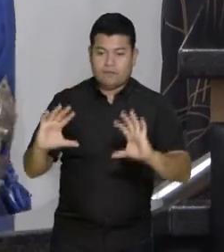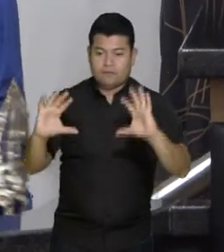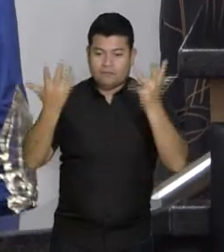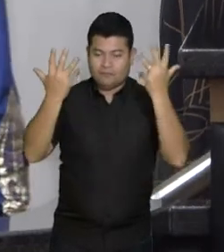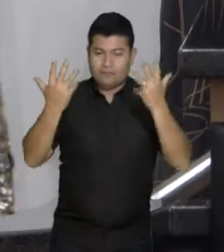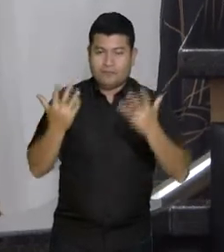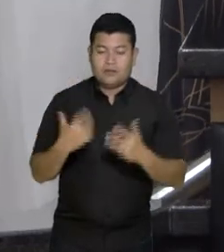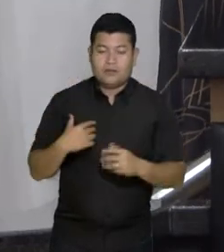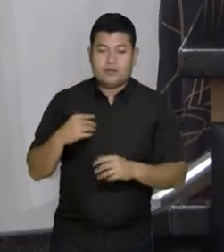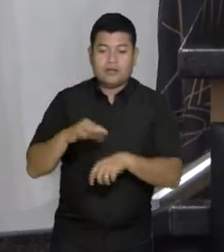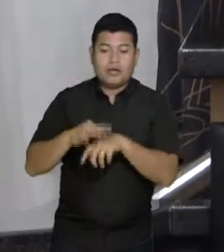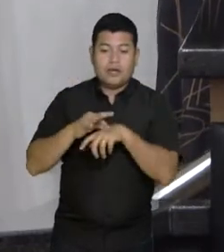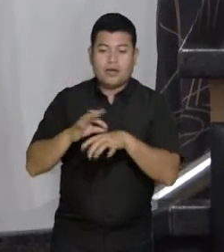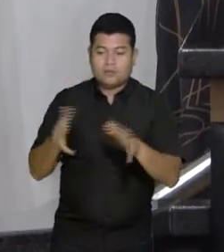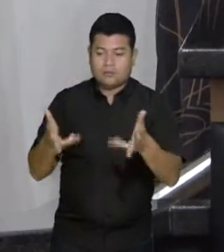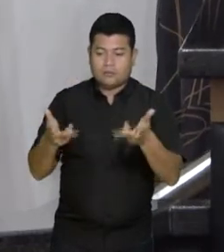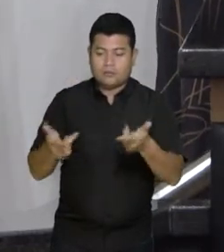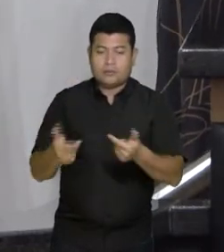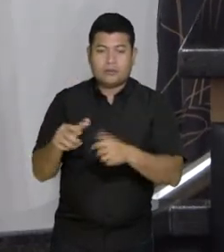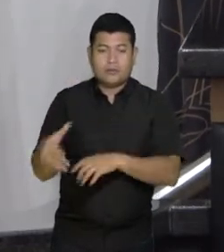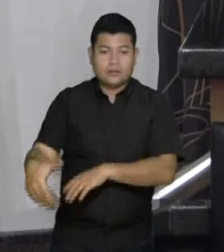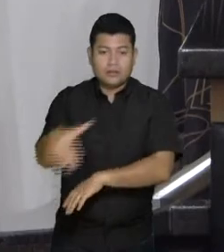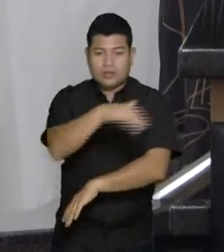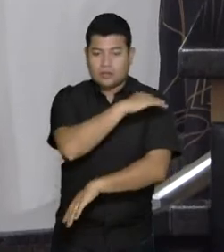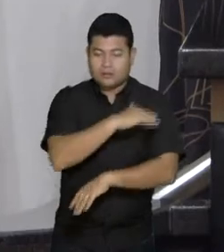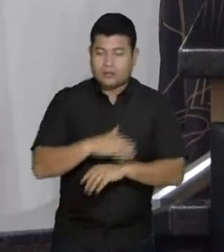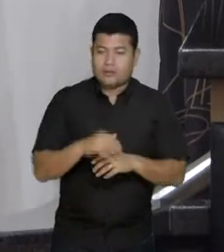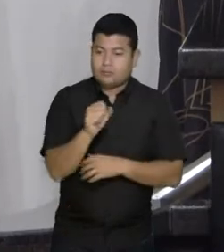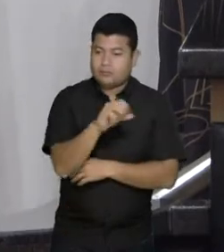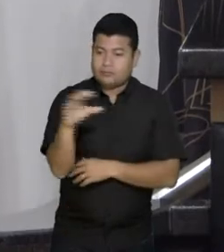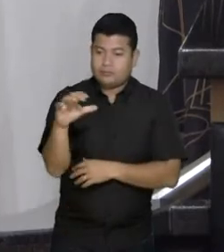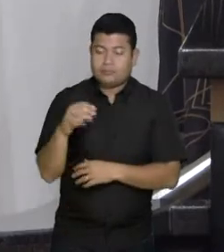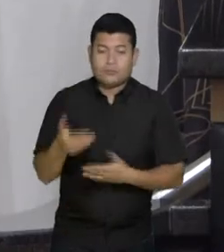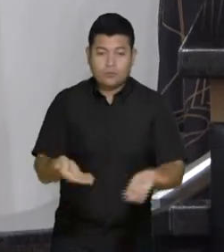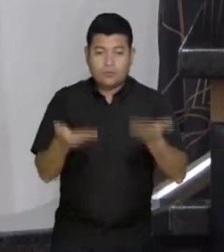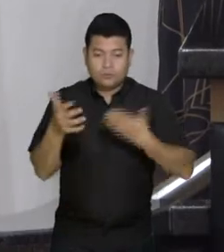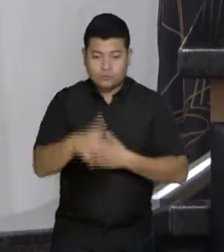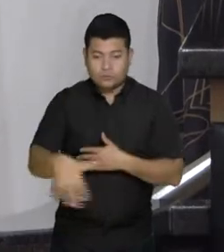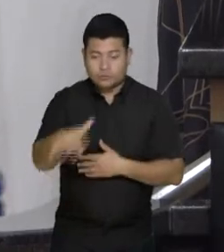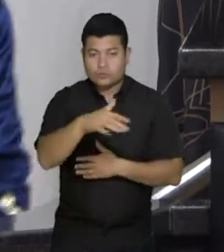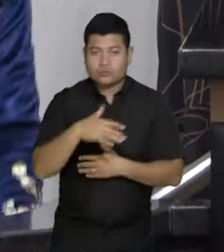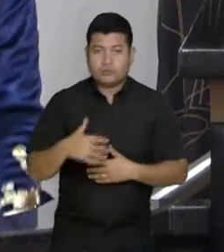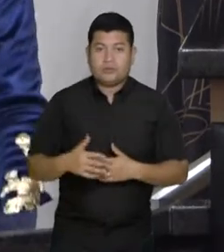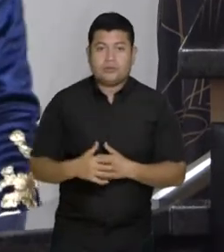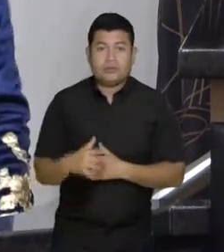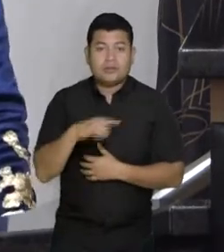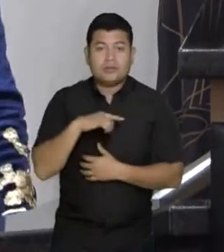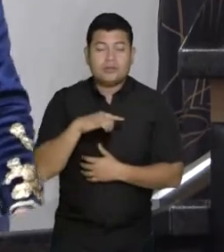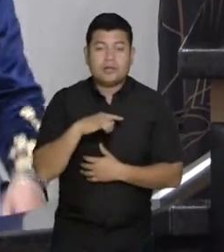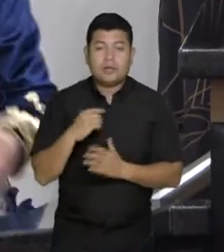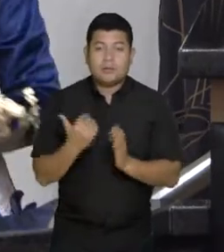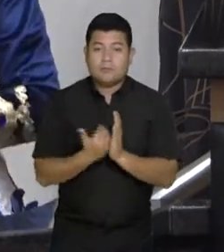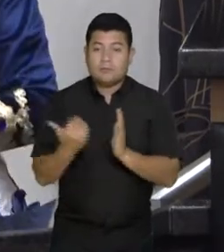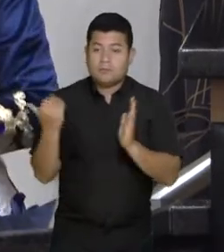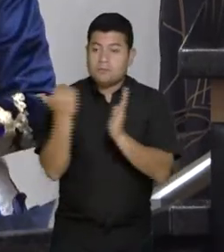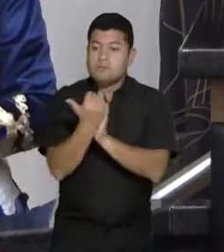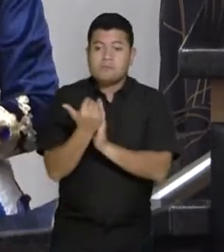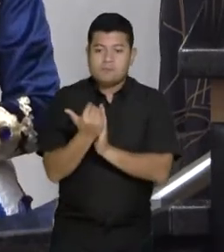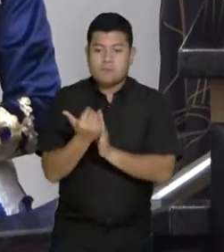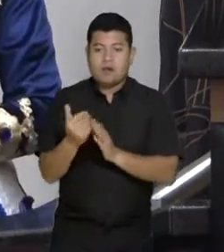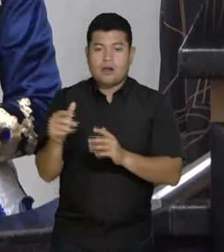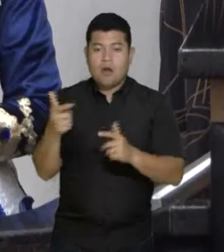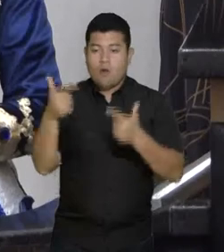Serra Catarinense. Então, eu convido a todos para irem participar. Temos mais eventos na nossa